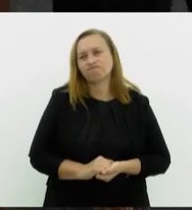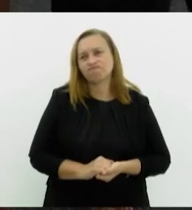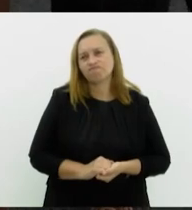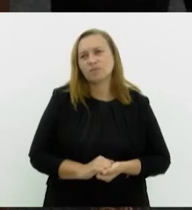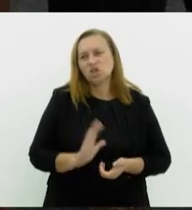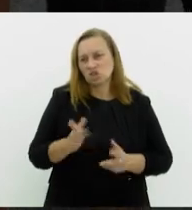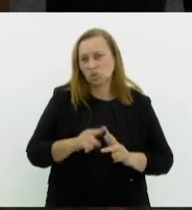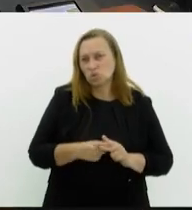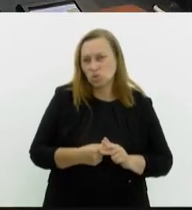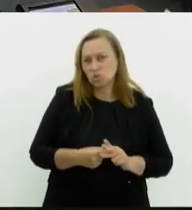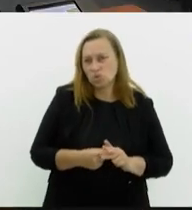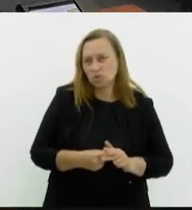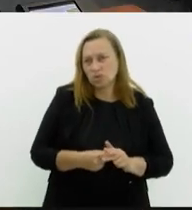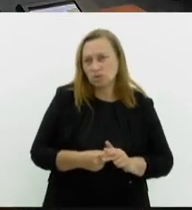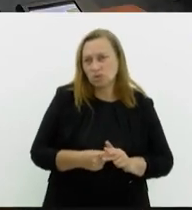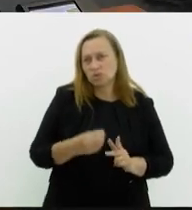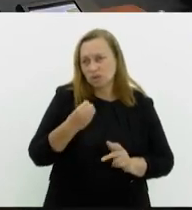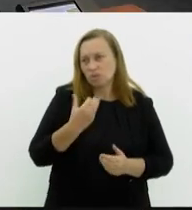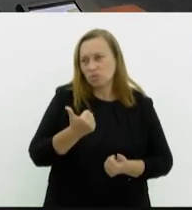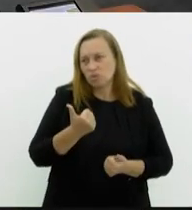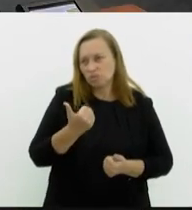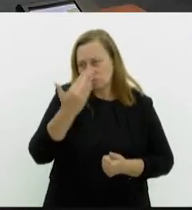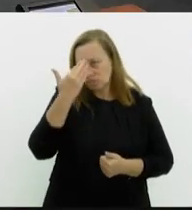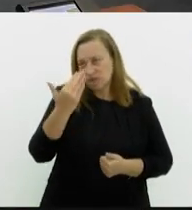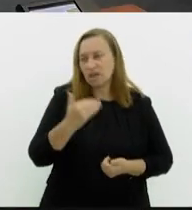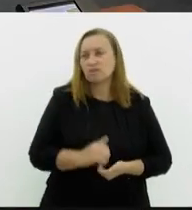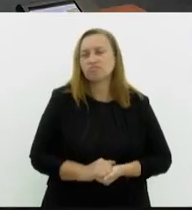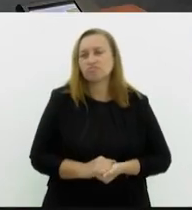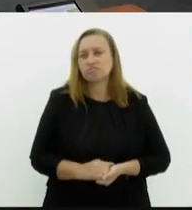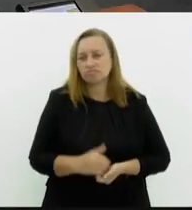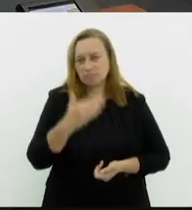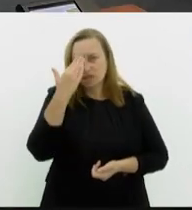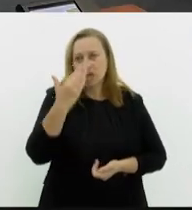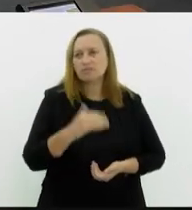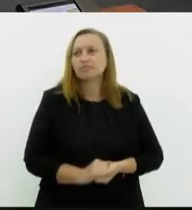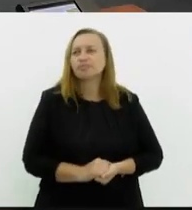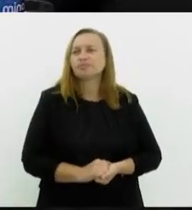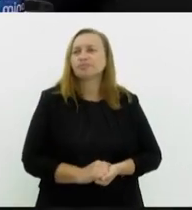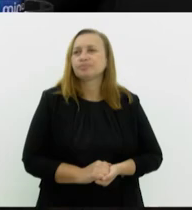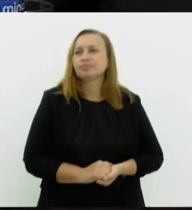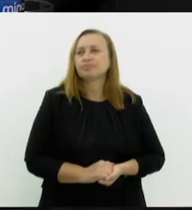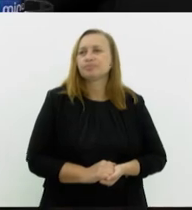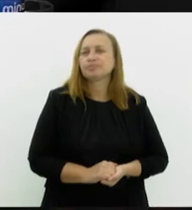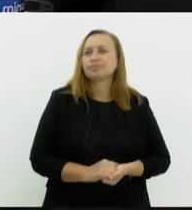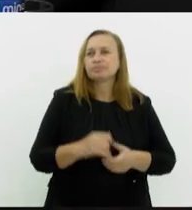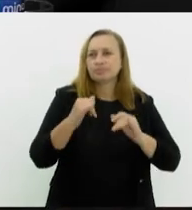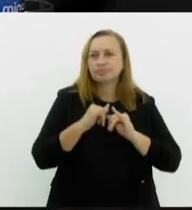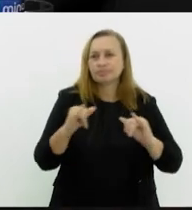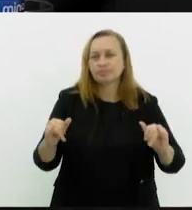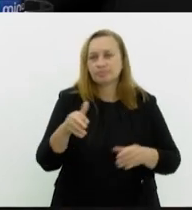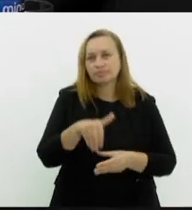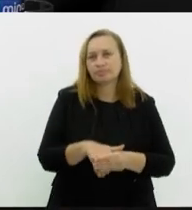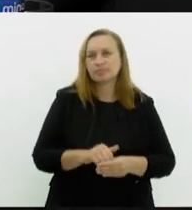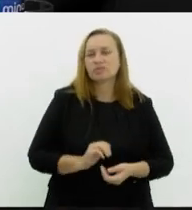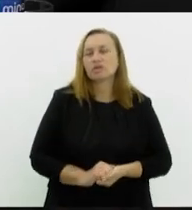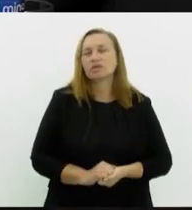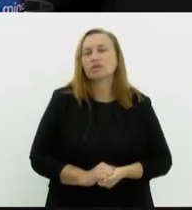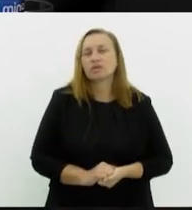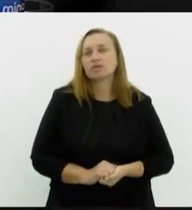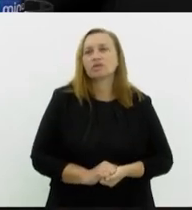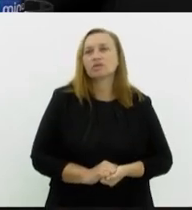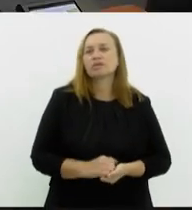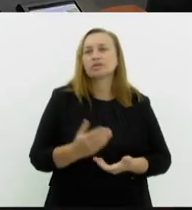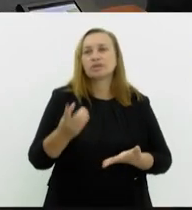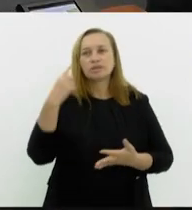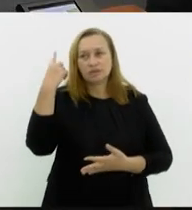está corrigido? Tá já, bom. Já está? Obrigado. Está corrigido? Obrigado, está corrigido. Então, vai autógrafo. Dani, por